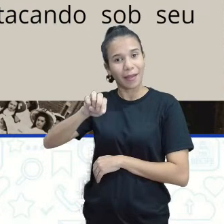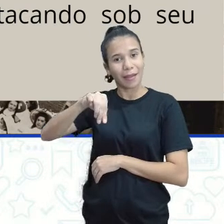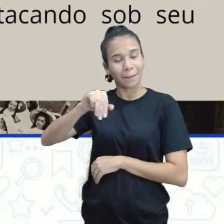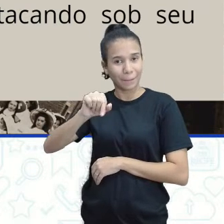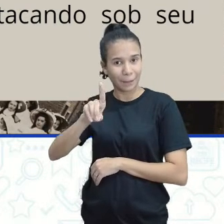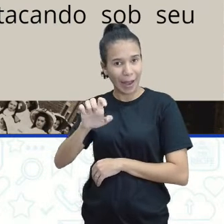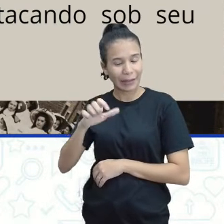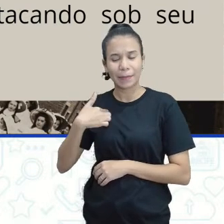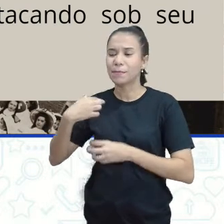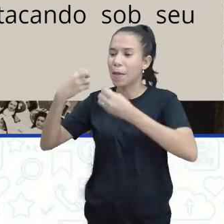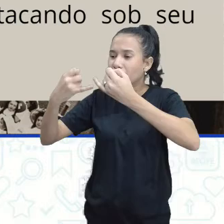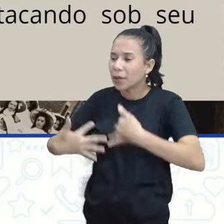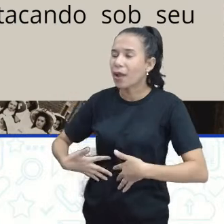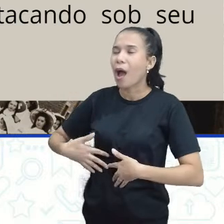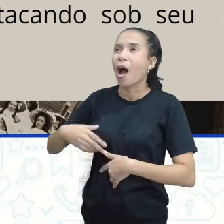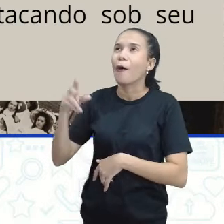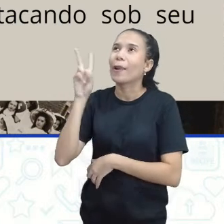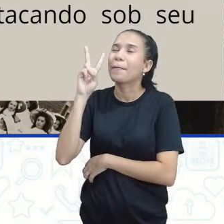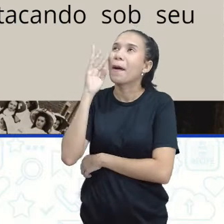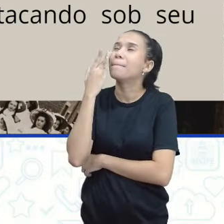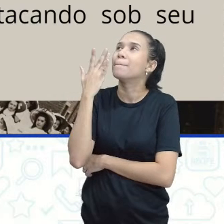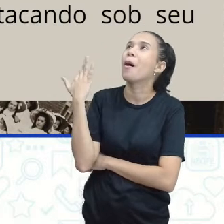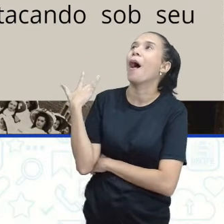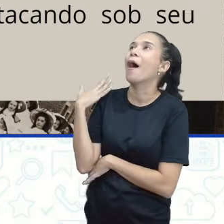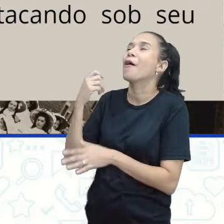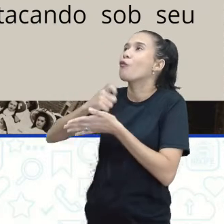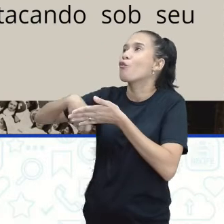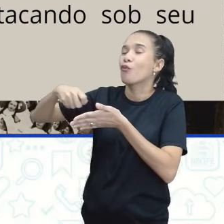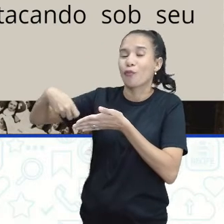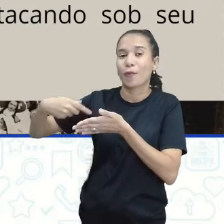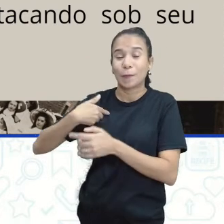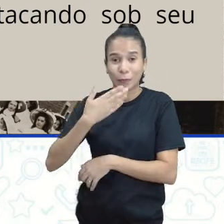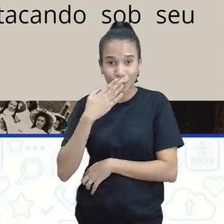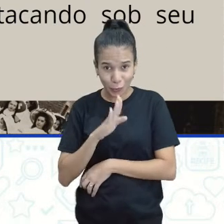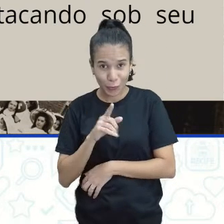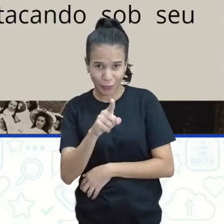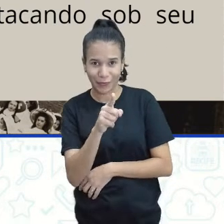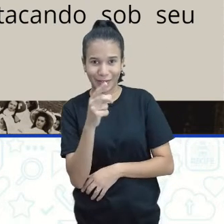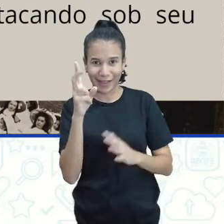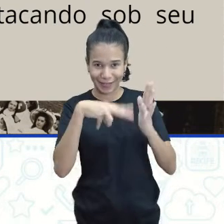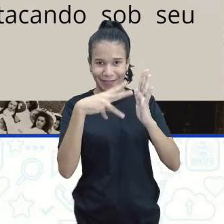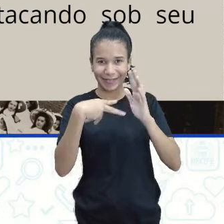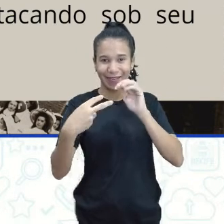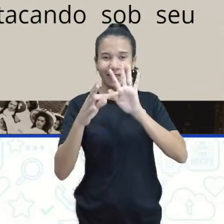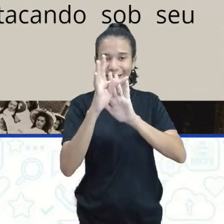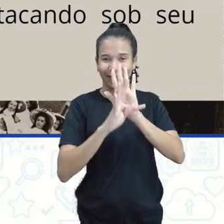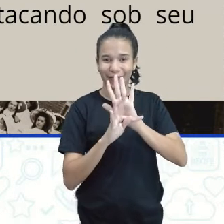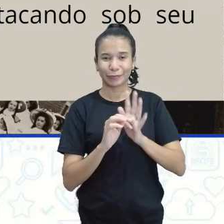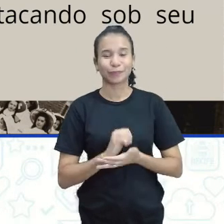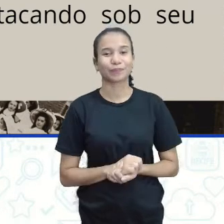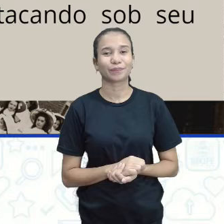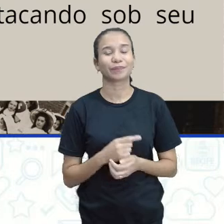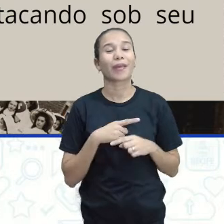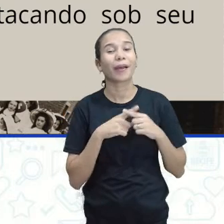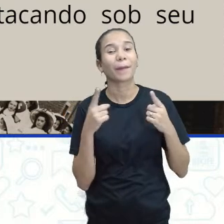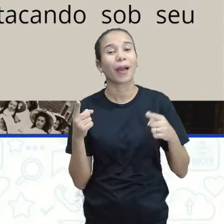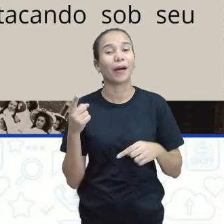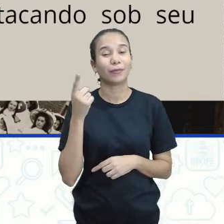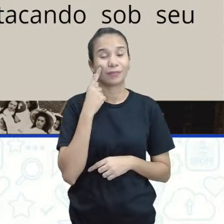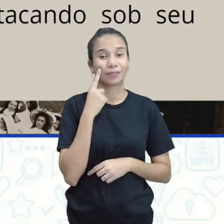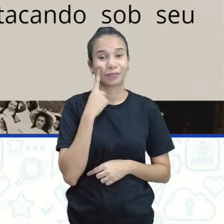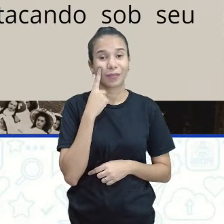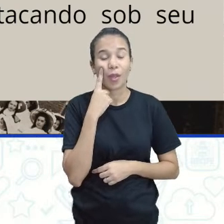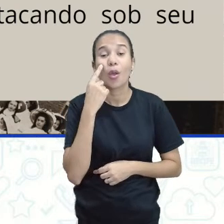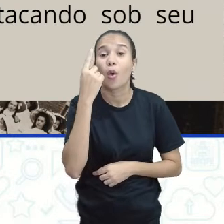mim alguma lembrança da infância. E eu juro que vocês verão esses textos. Mas veja, eu pedi